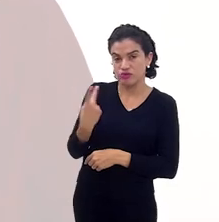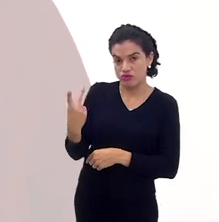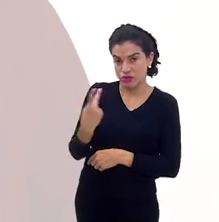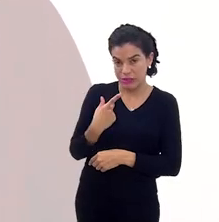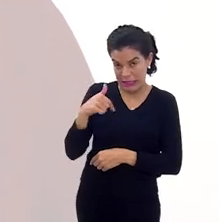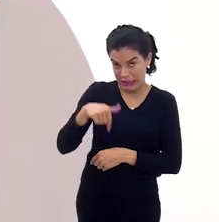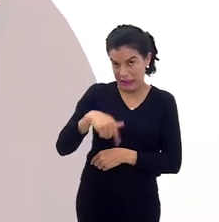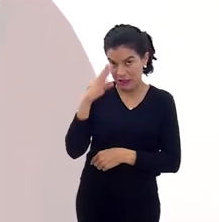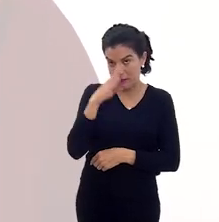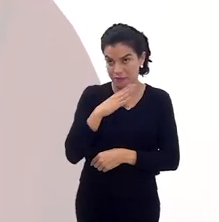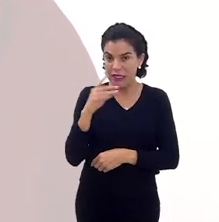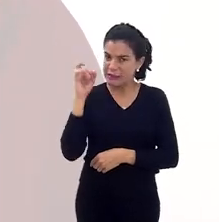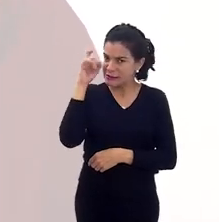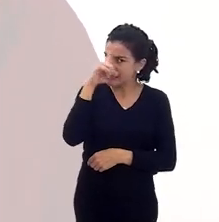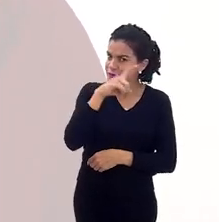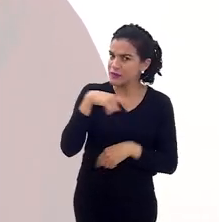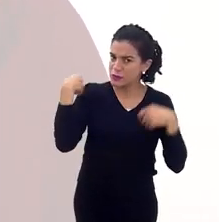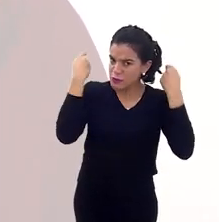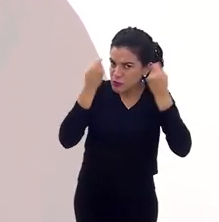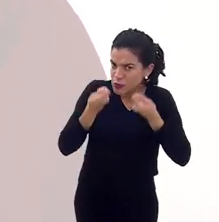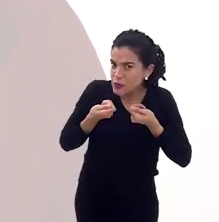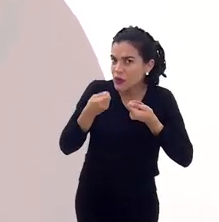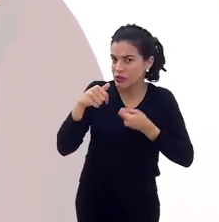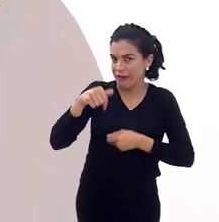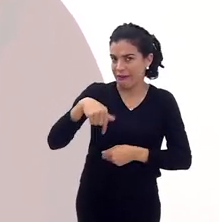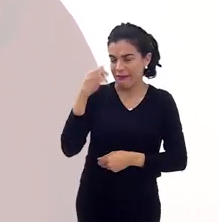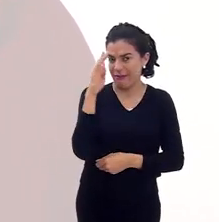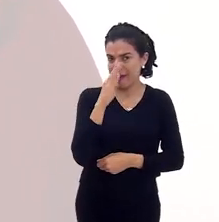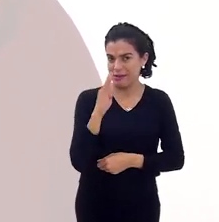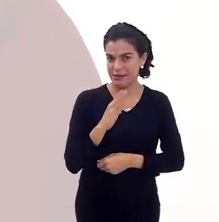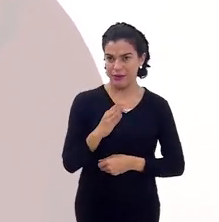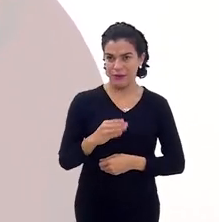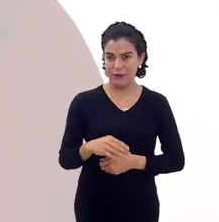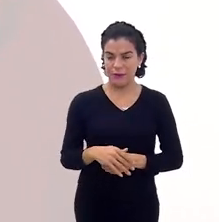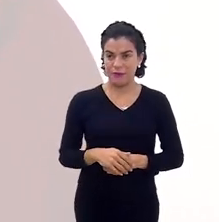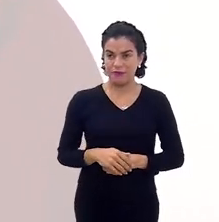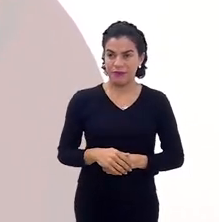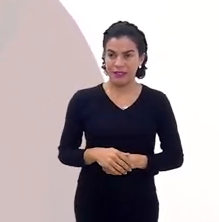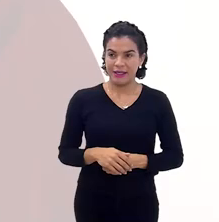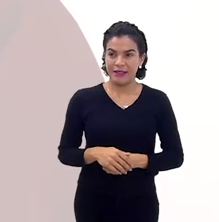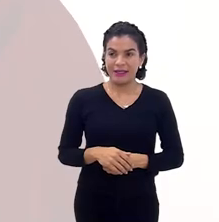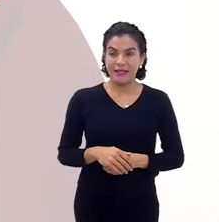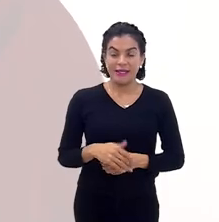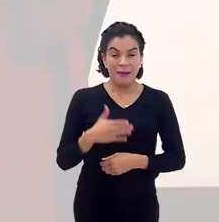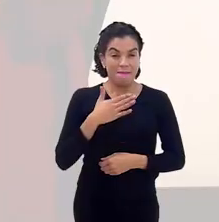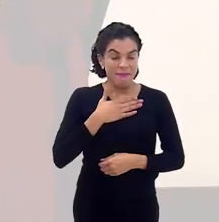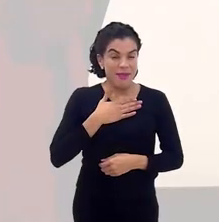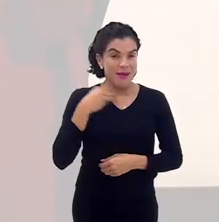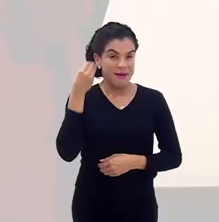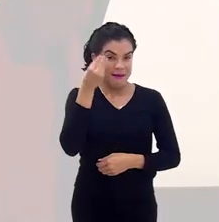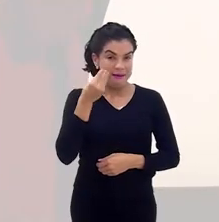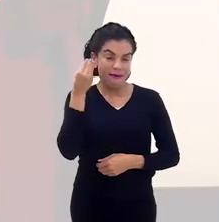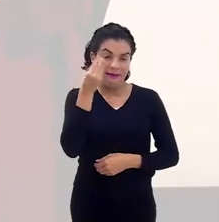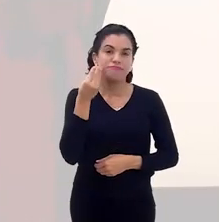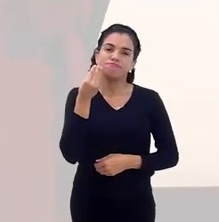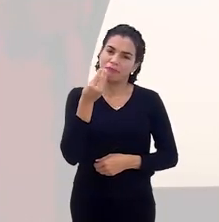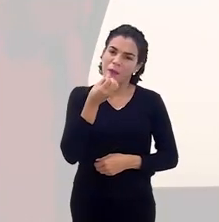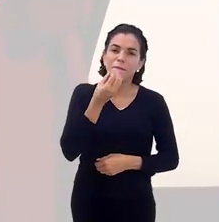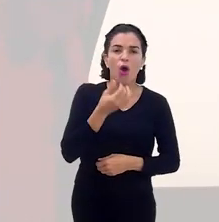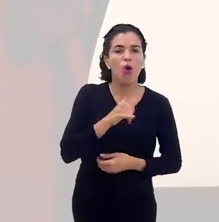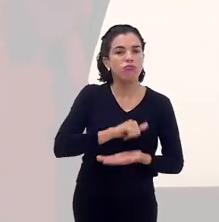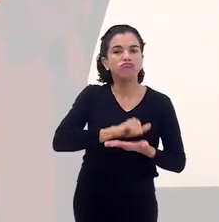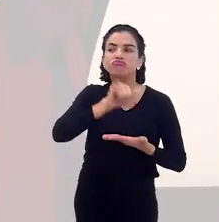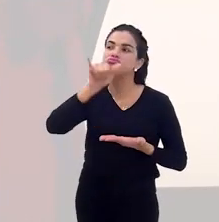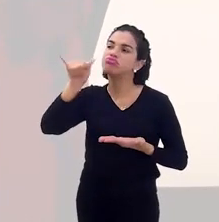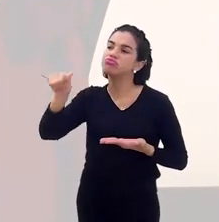juntas. Mas é difícil você ser monge, você monja aqui, né? Eu imagino. Então, na minha experiência, assim, seria